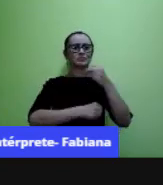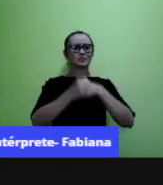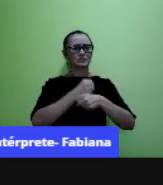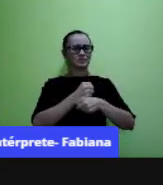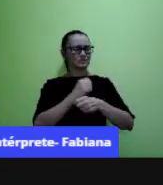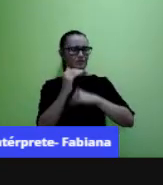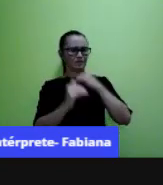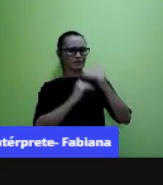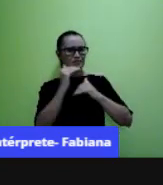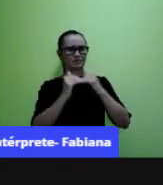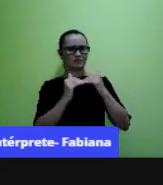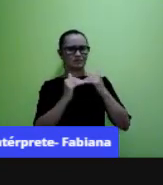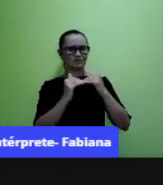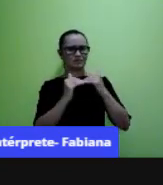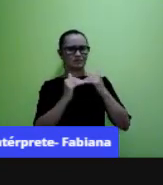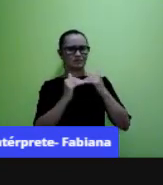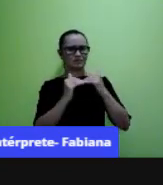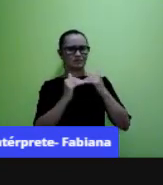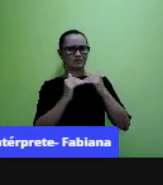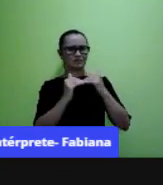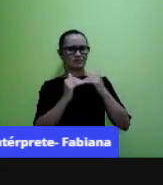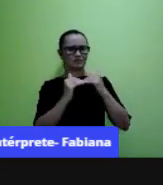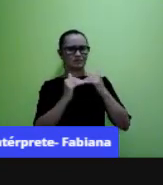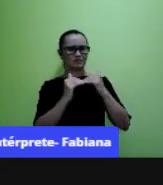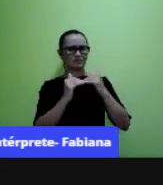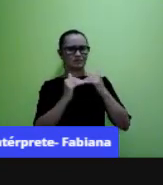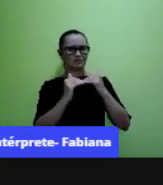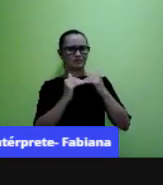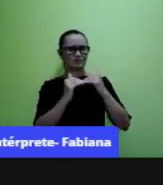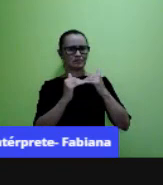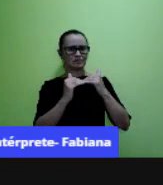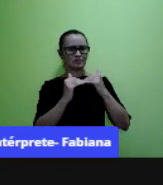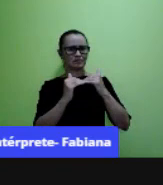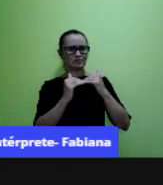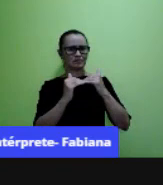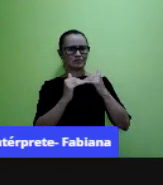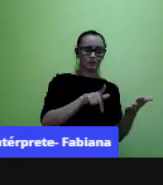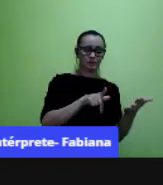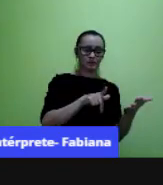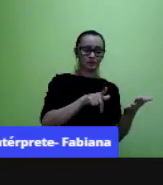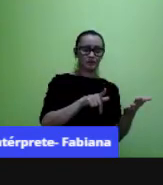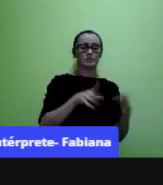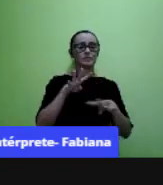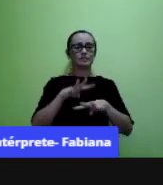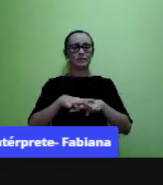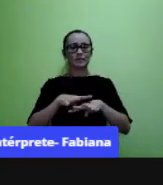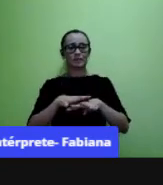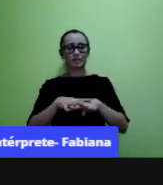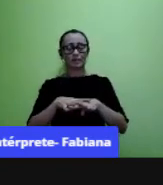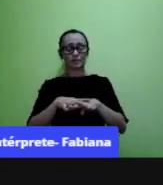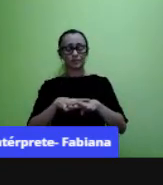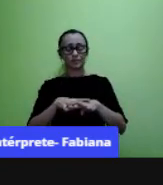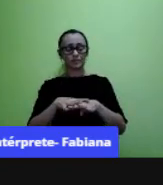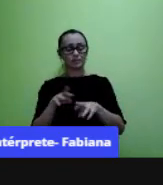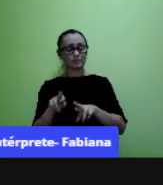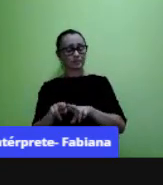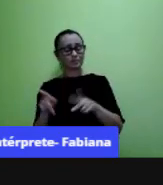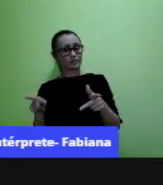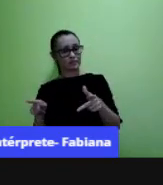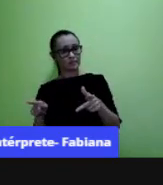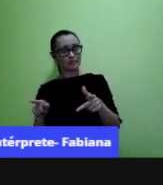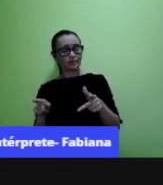ele olha, a atividade de português é diferenciada, ele olha a atividade de matemática diferenciada de um grupo para o